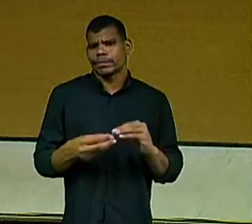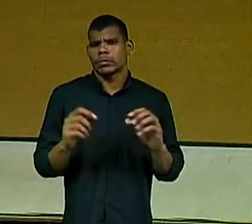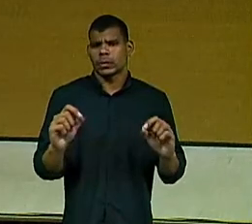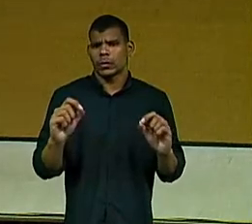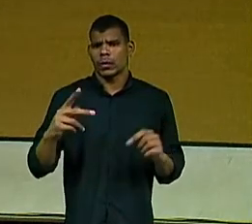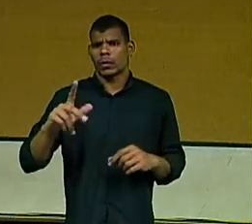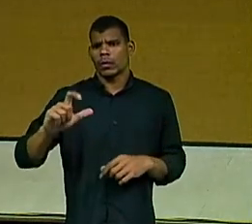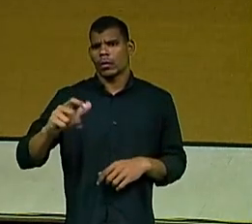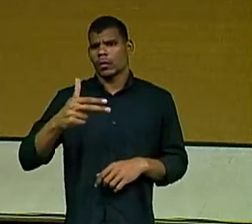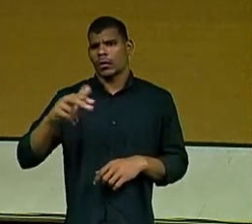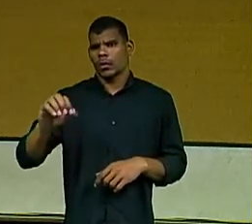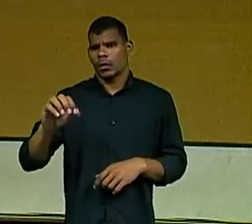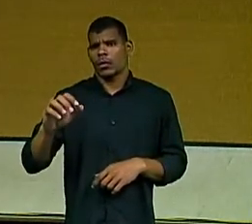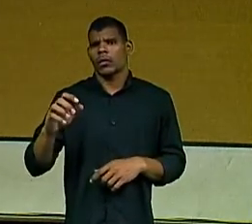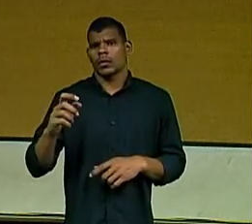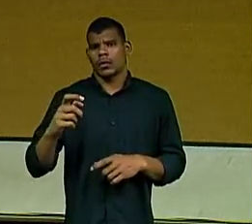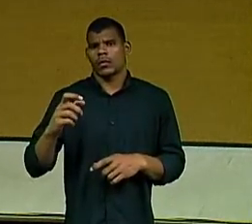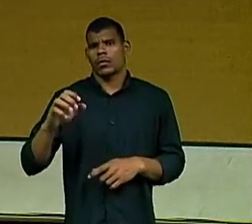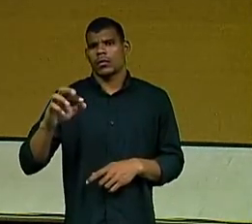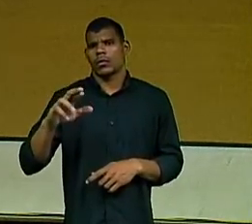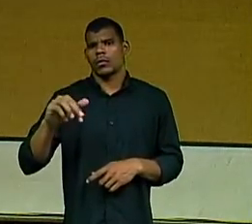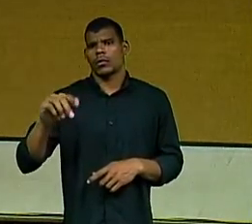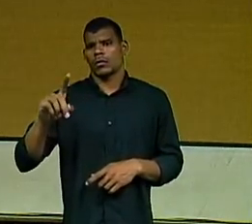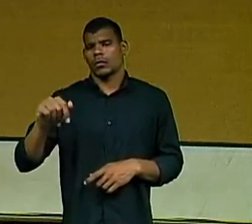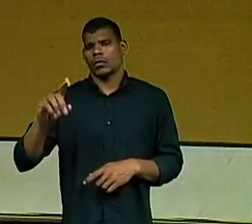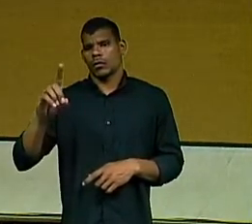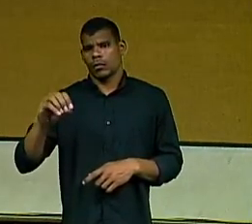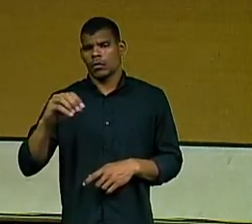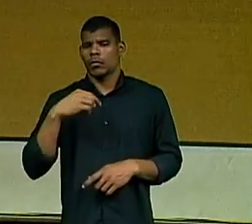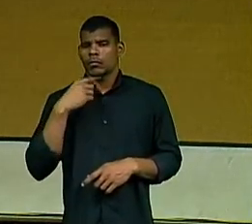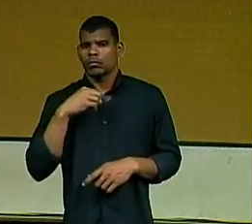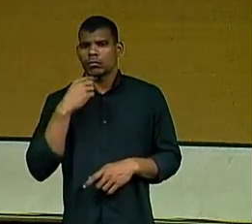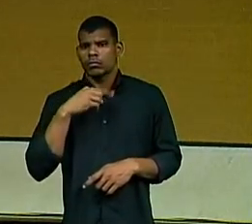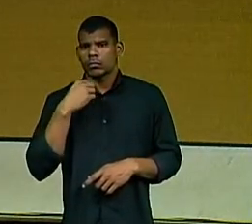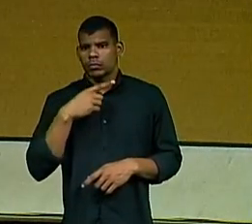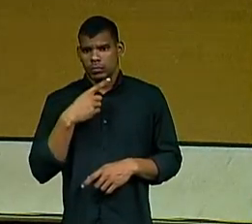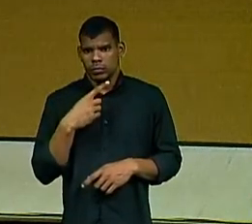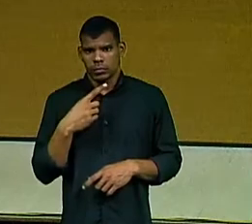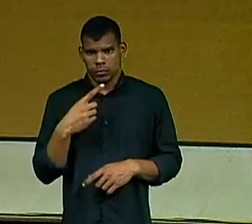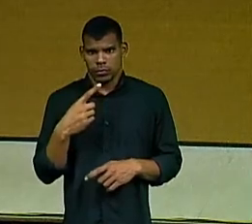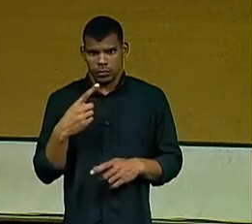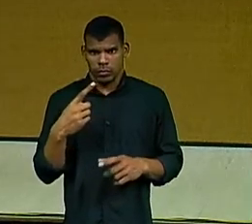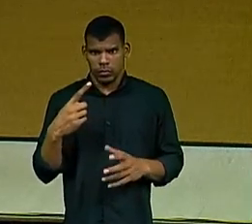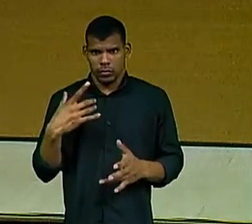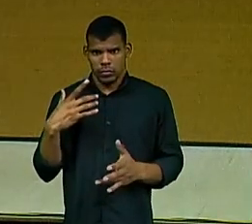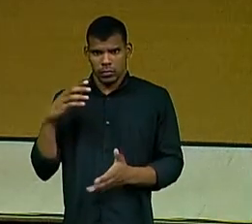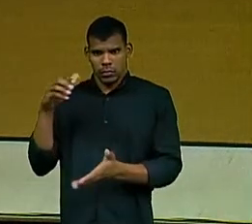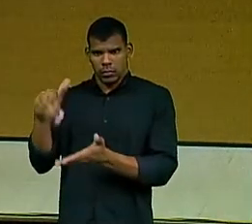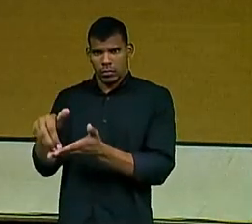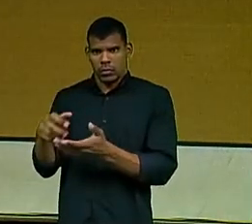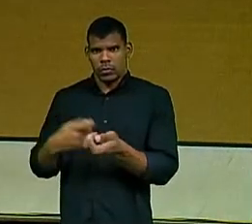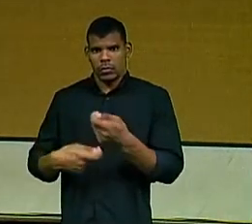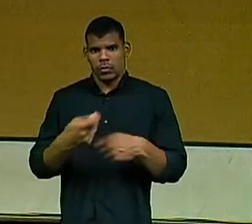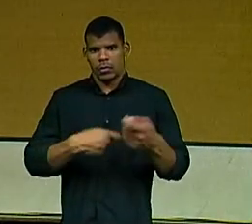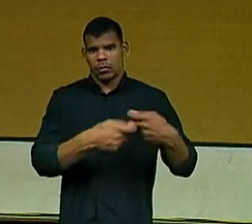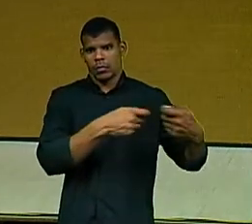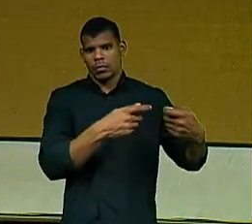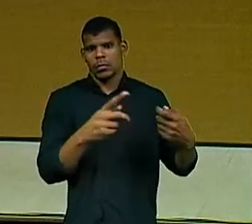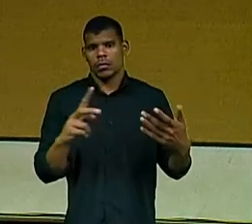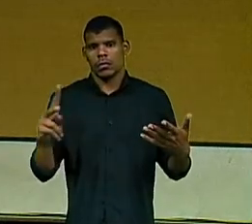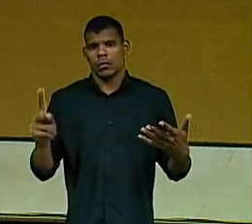ele não deu muito certo tá do Meio para o fim a economia